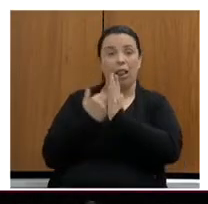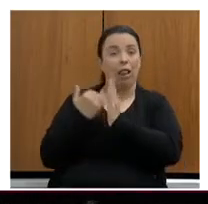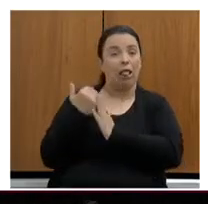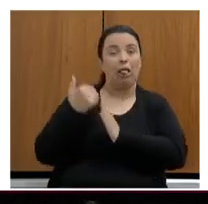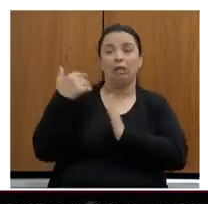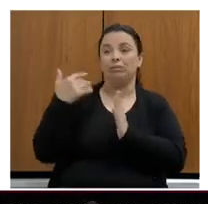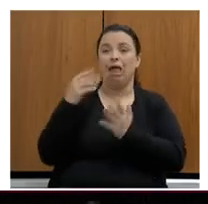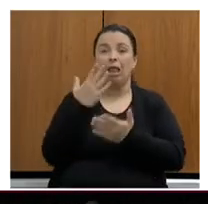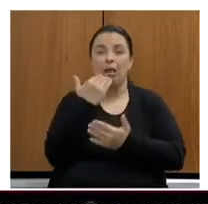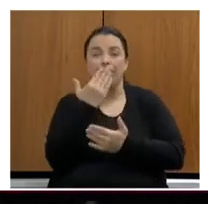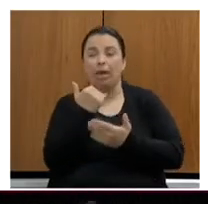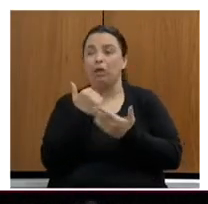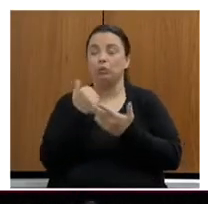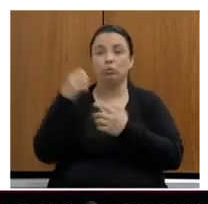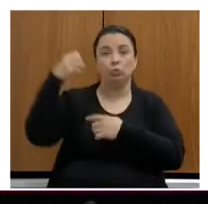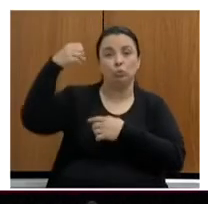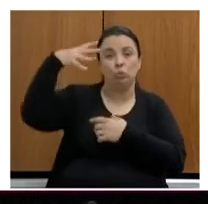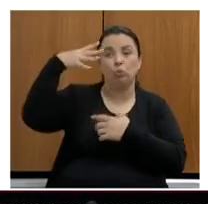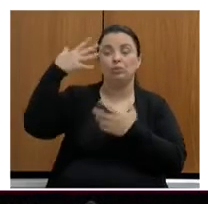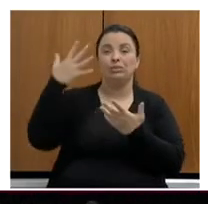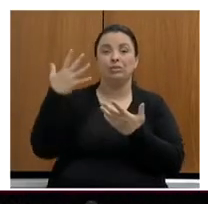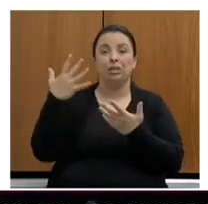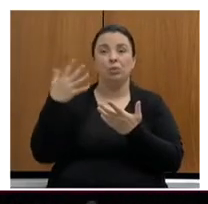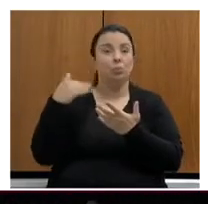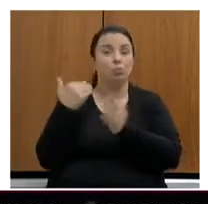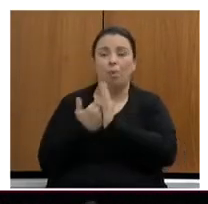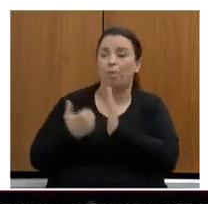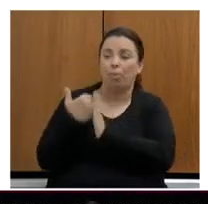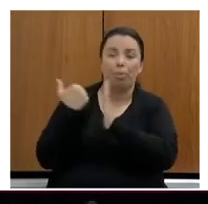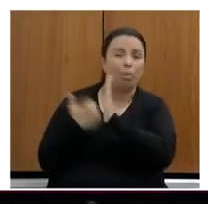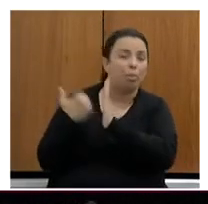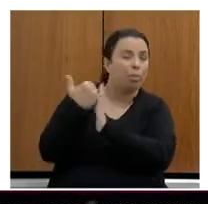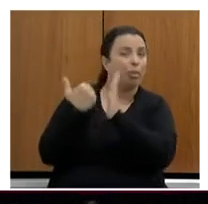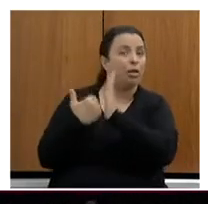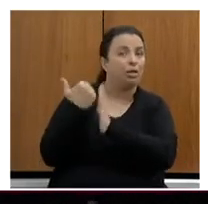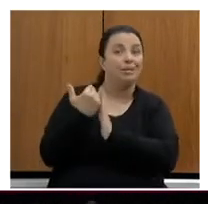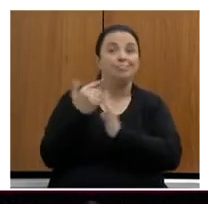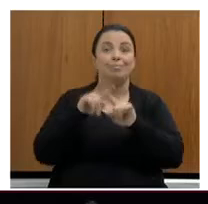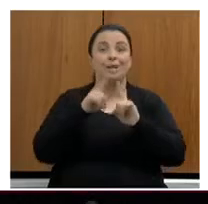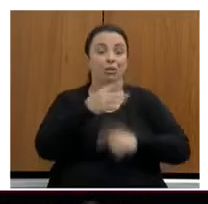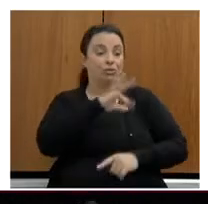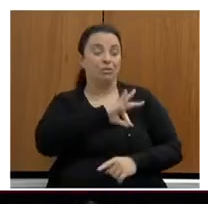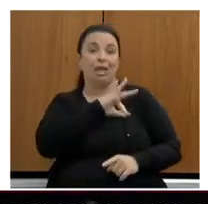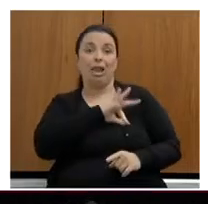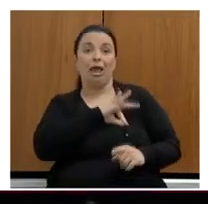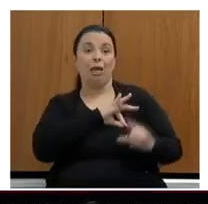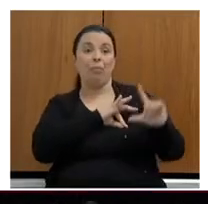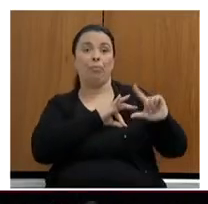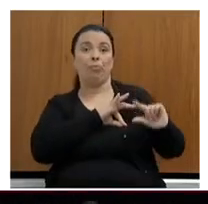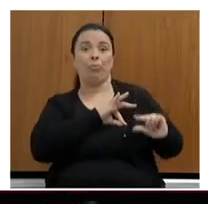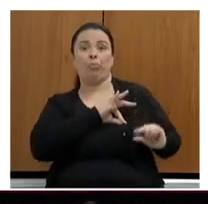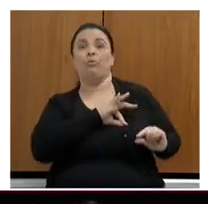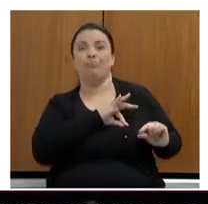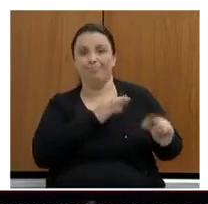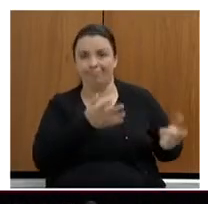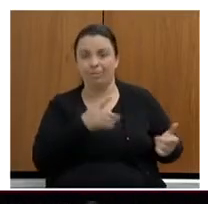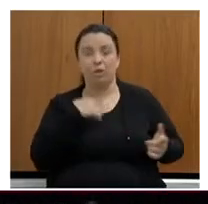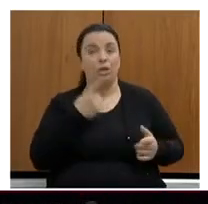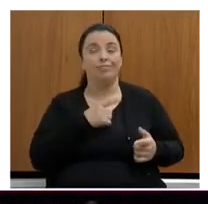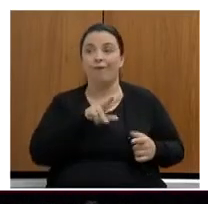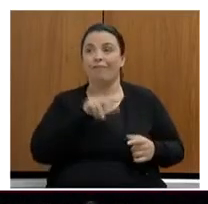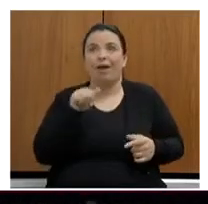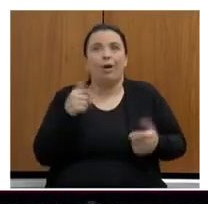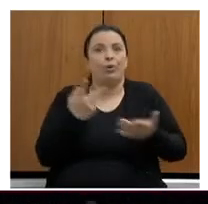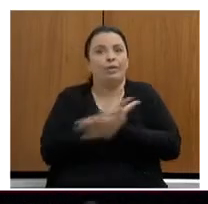luz gás e baixos salários que o governo de Minas paga para os servidores da educação daqui a pouco teremos que pedir